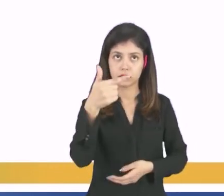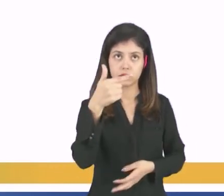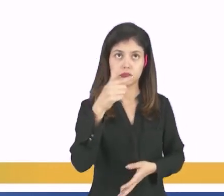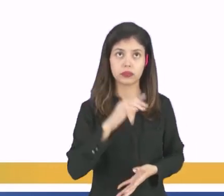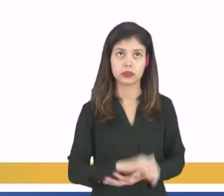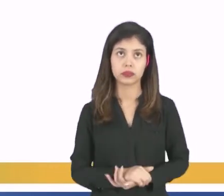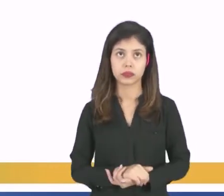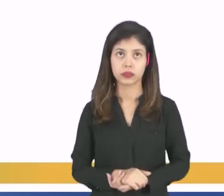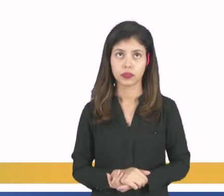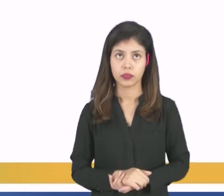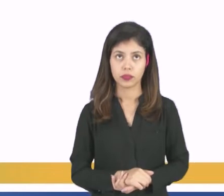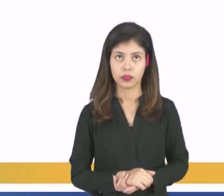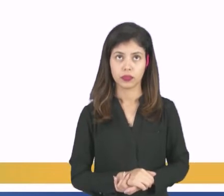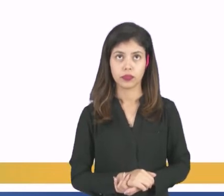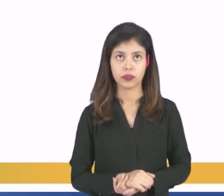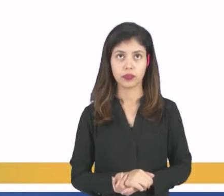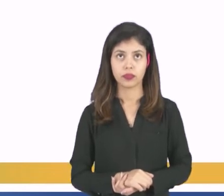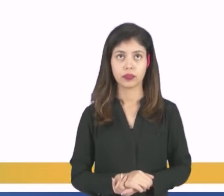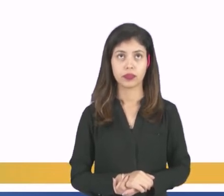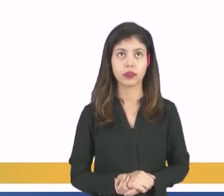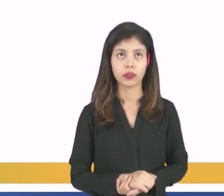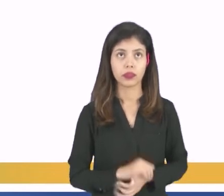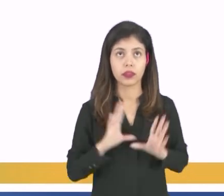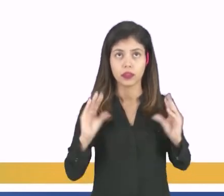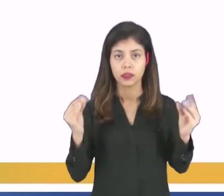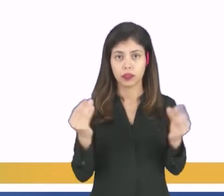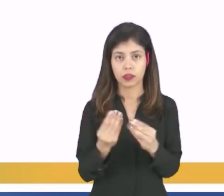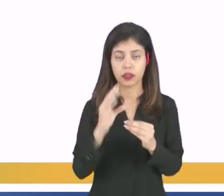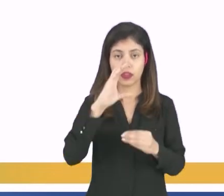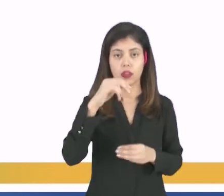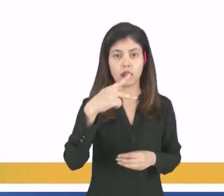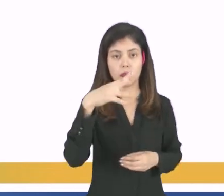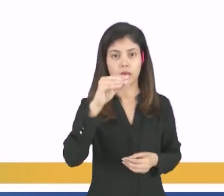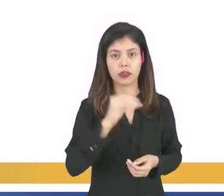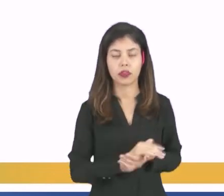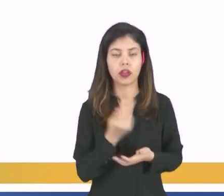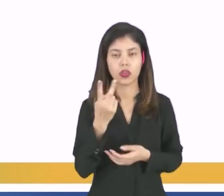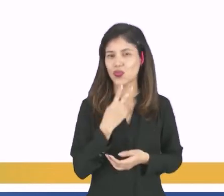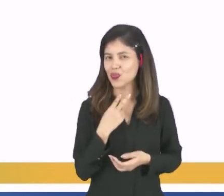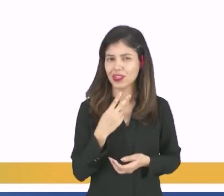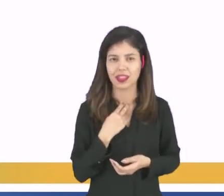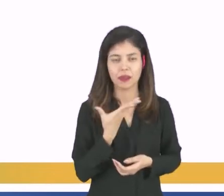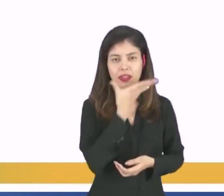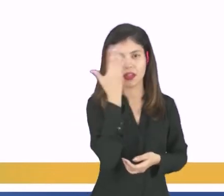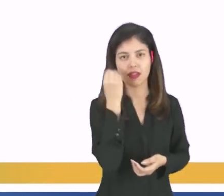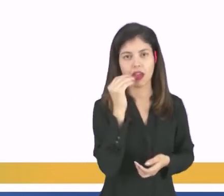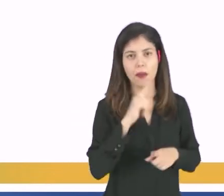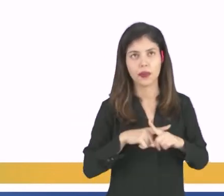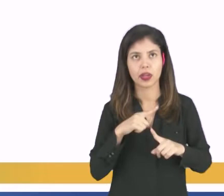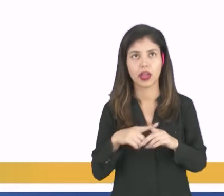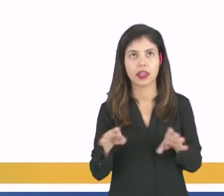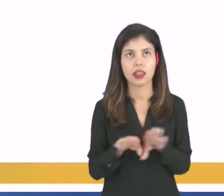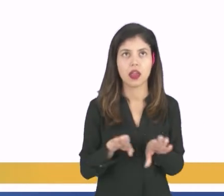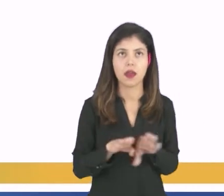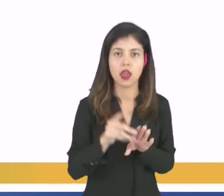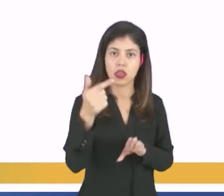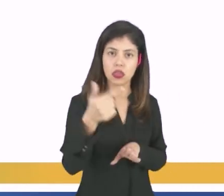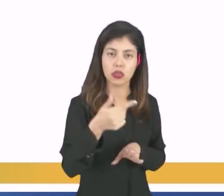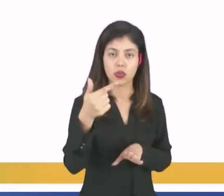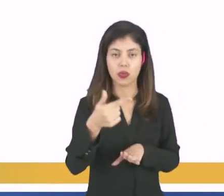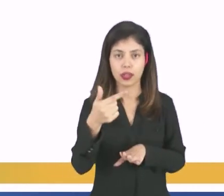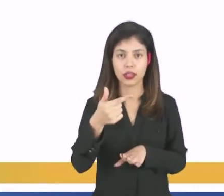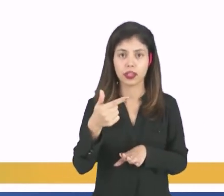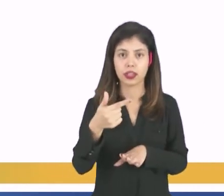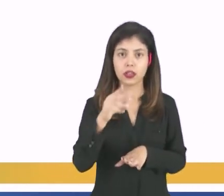a 2. Só que essa substância ela é composta, então nós não podemos deixar de multiplicar também pelo índice